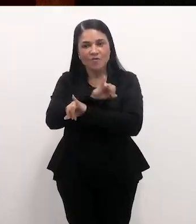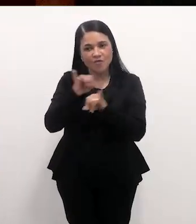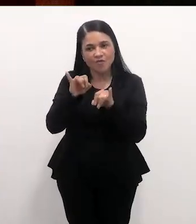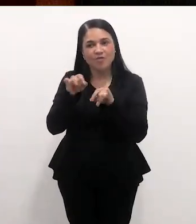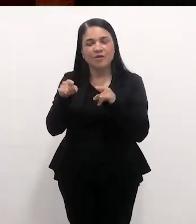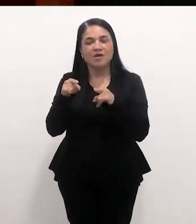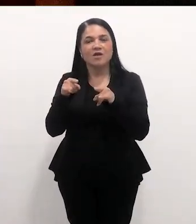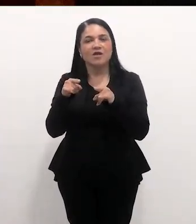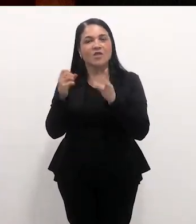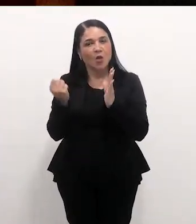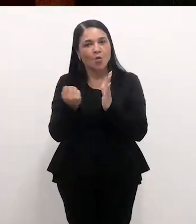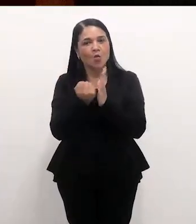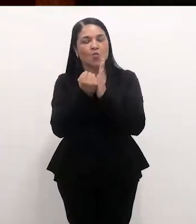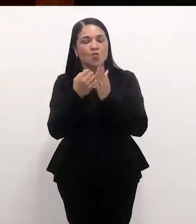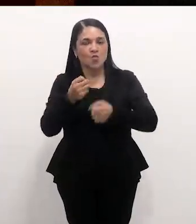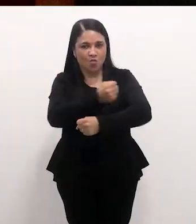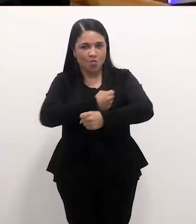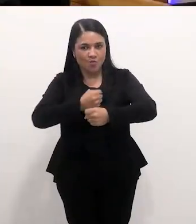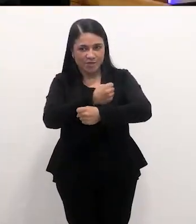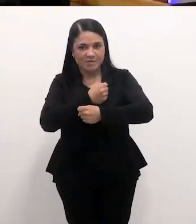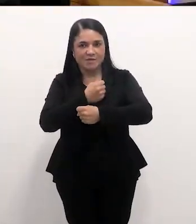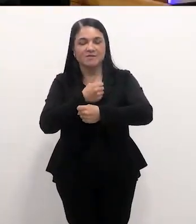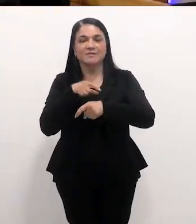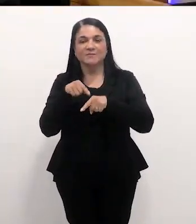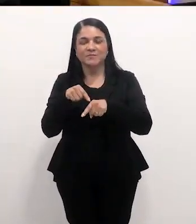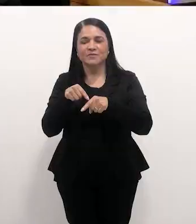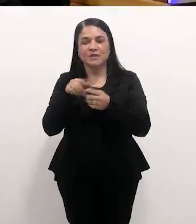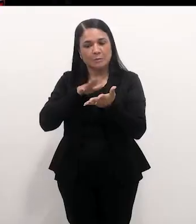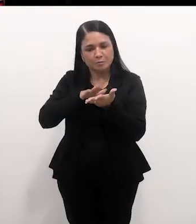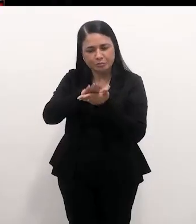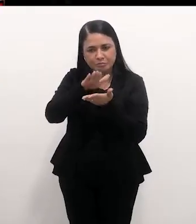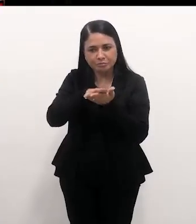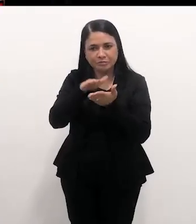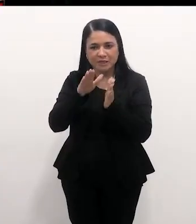uma marca italiana importante. Essa publicação aqui